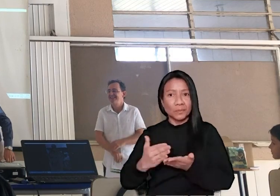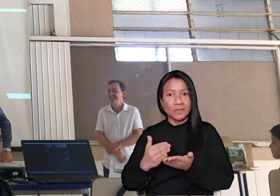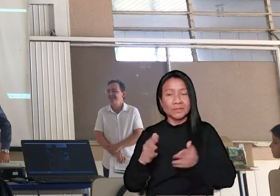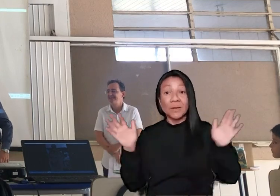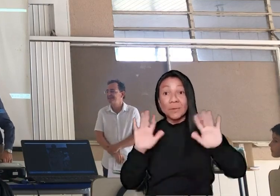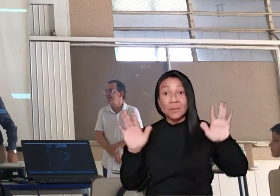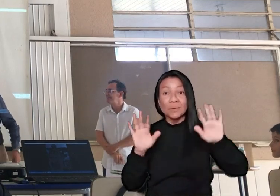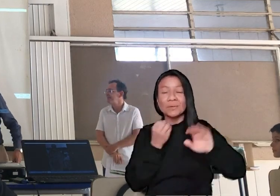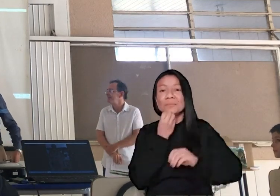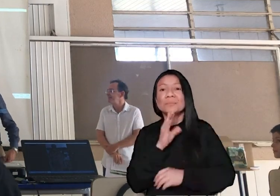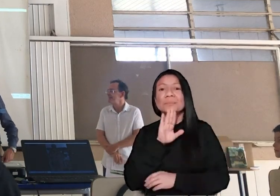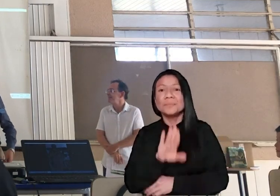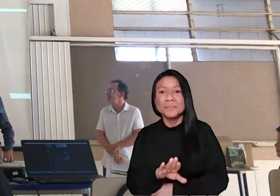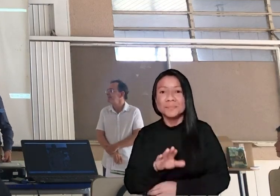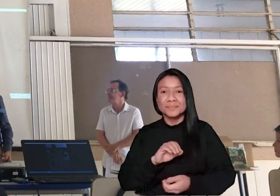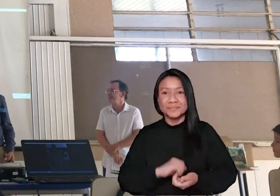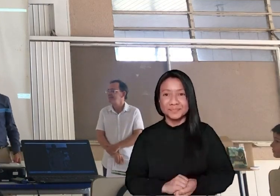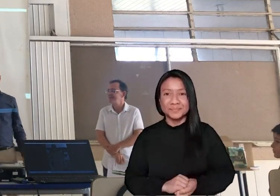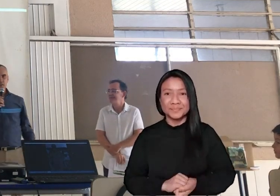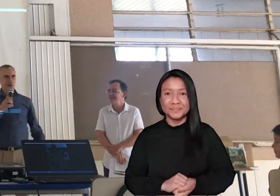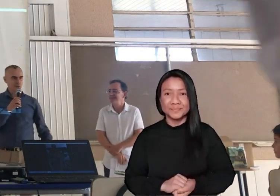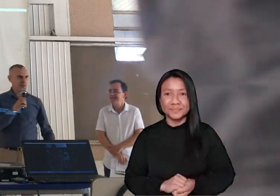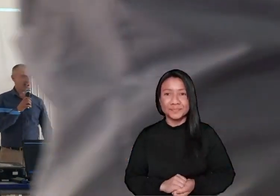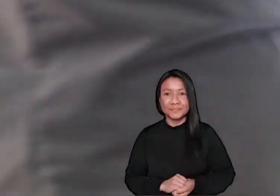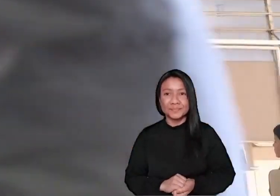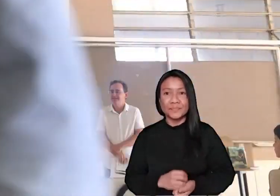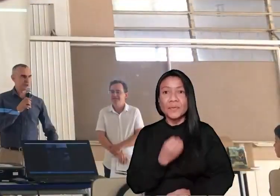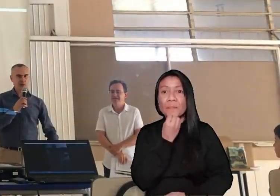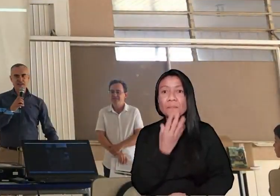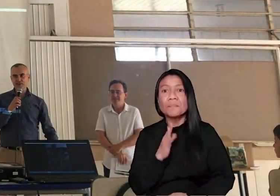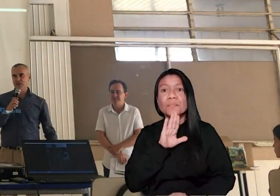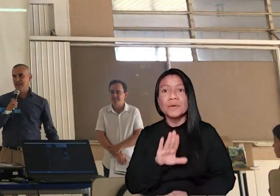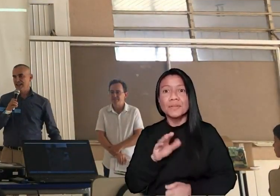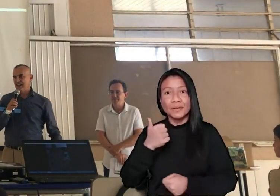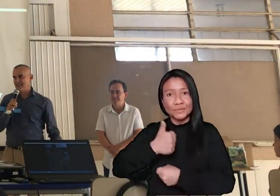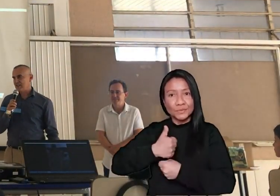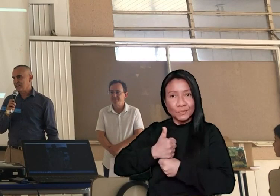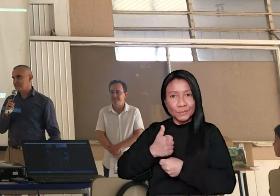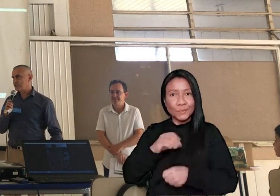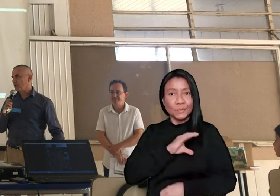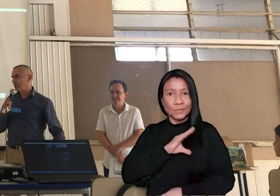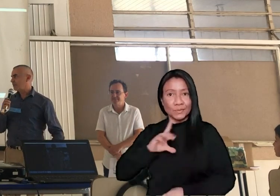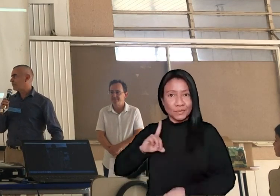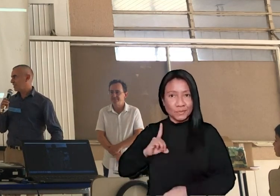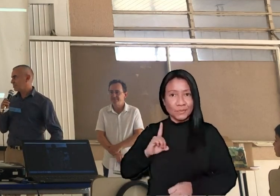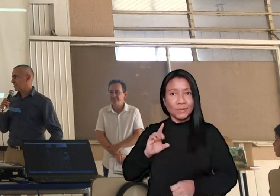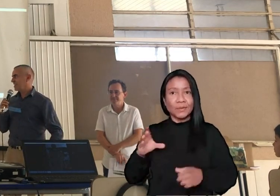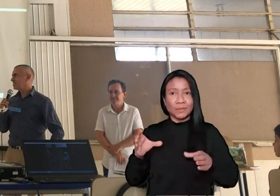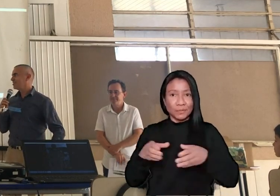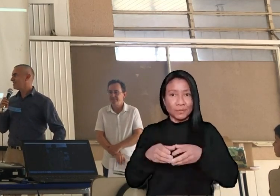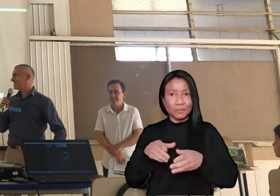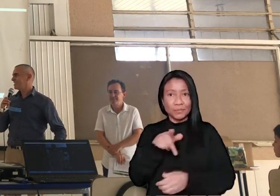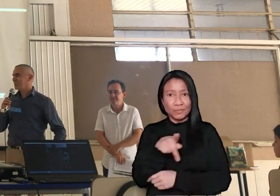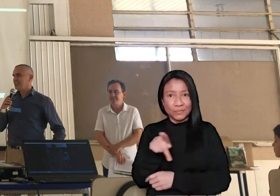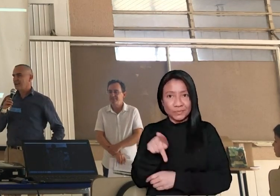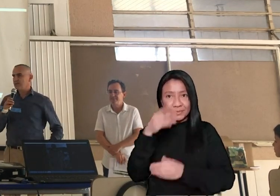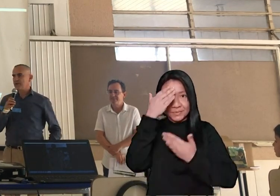Boa tarde à direção, à coordenação, aos professores. Obrigado pelo espaço da Escola Frei